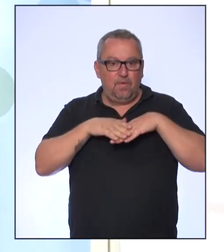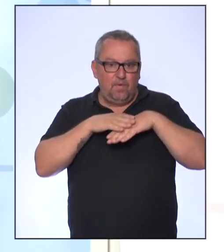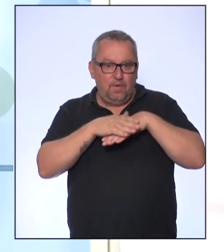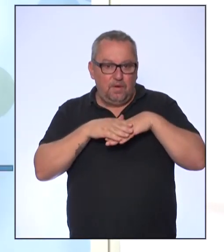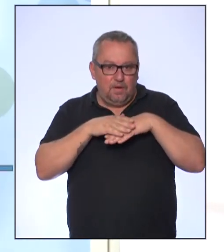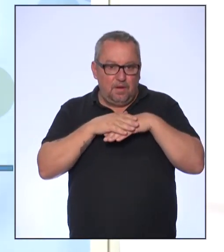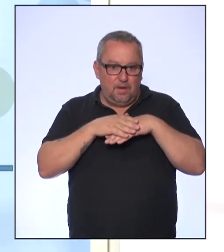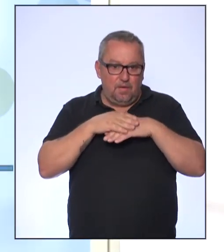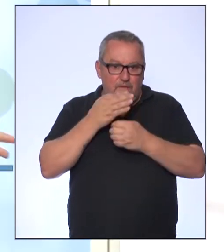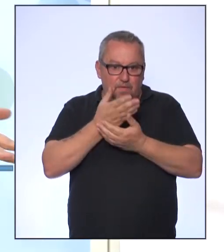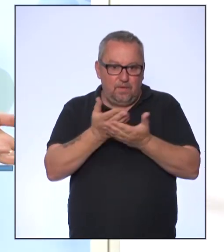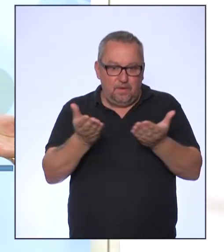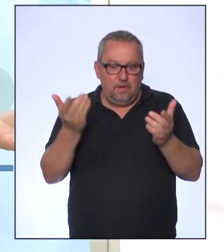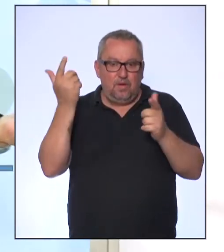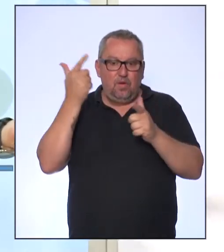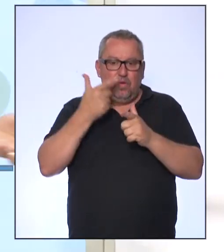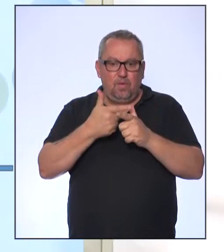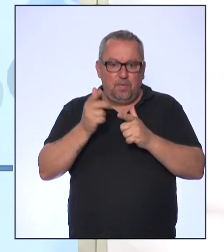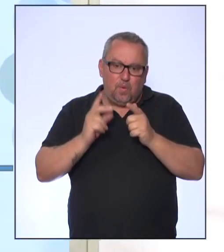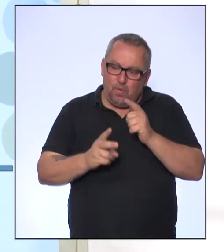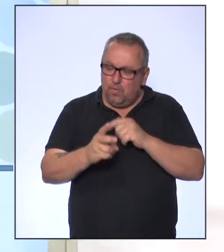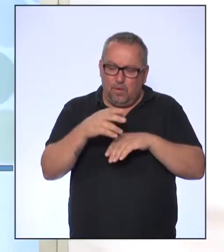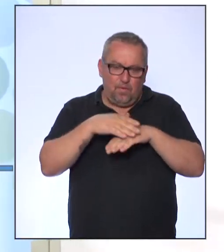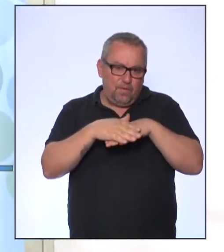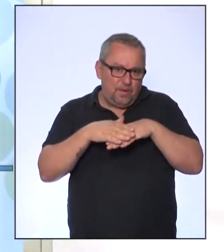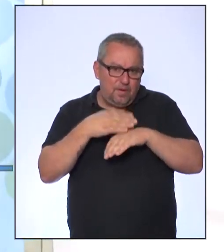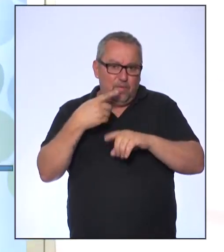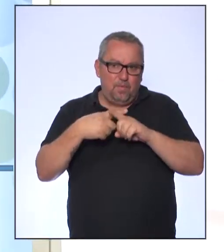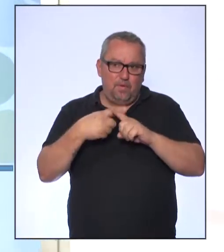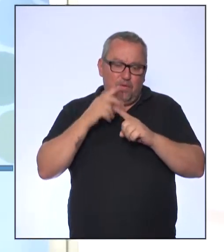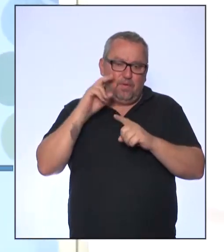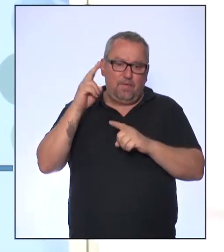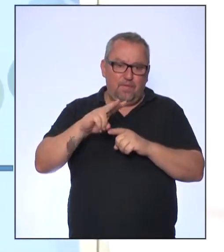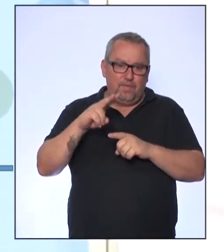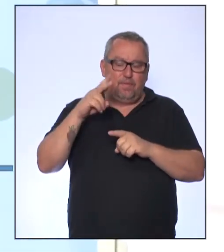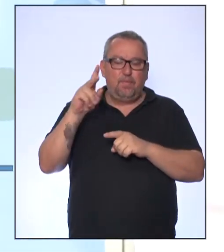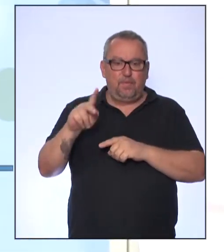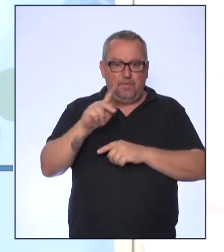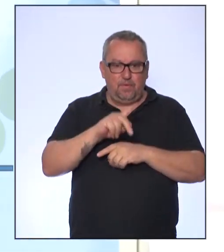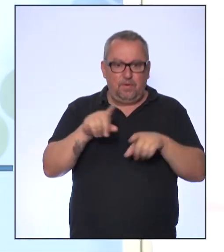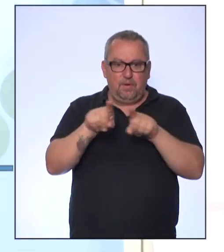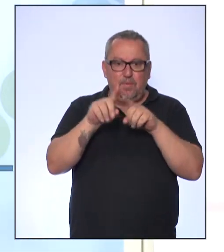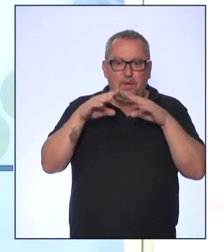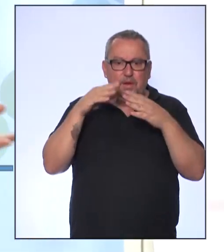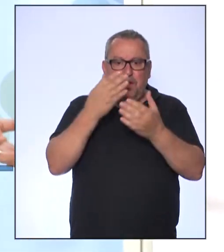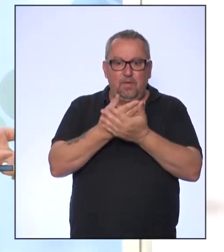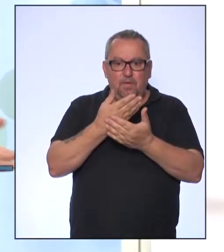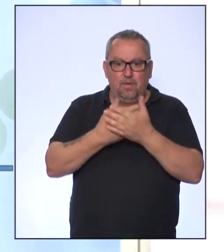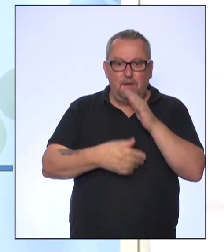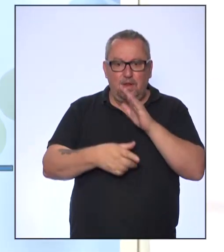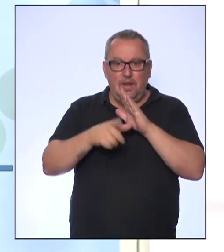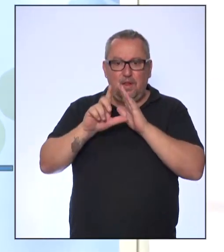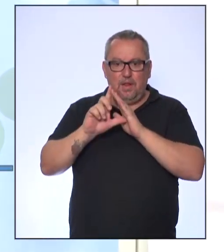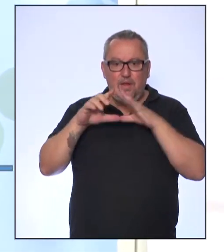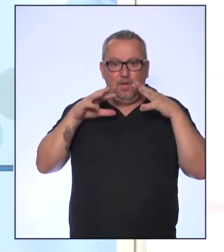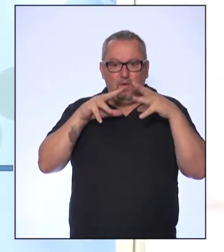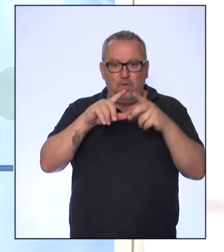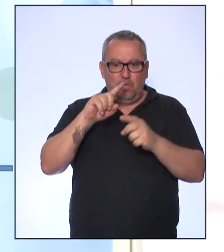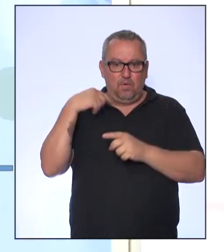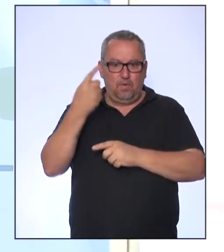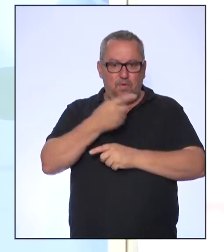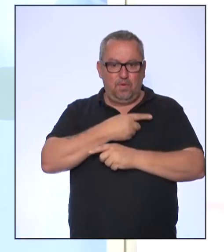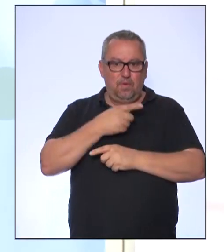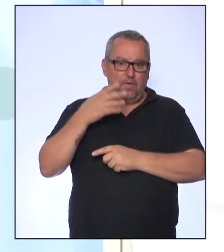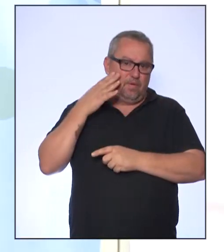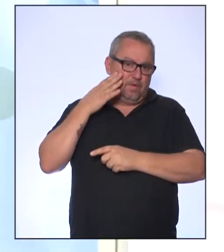vocês sobre... Continuar conversando, né? Porque vocês, com certeza, já conversaram com seus professores nas escolas. Antes de tudo isso, a gente, né,